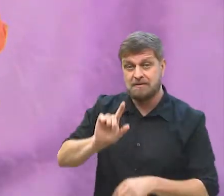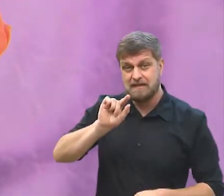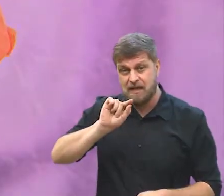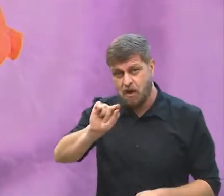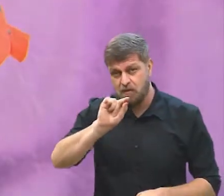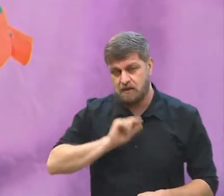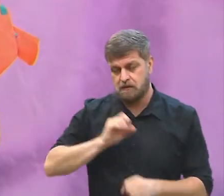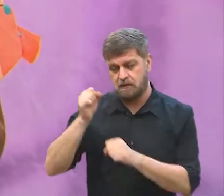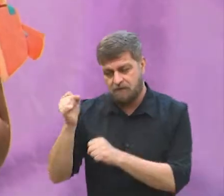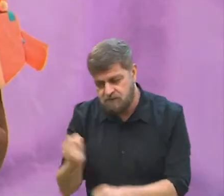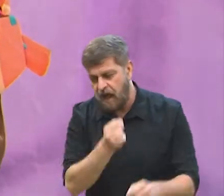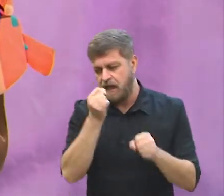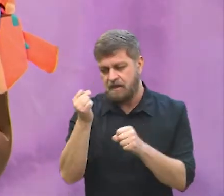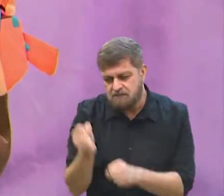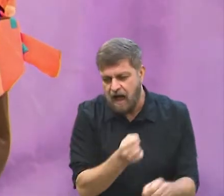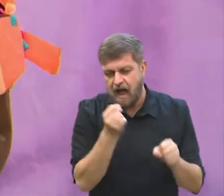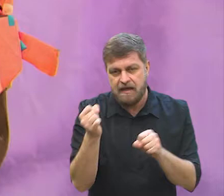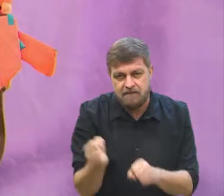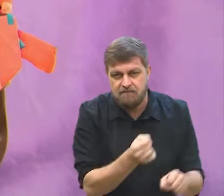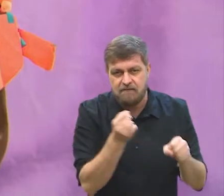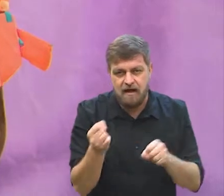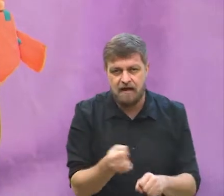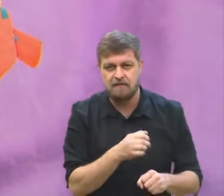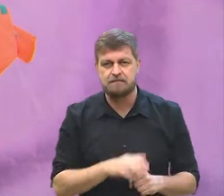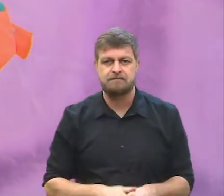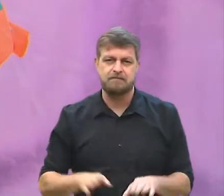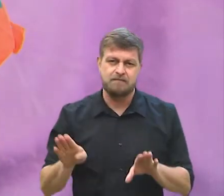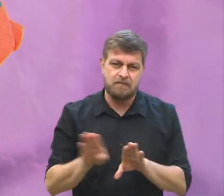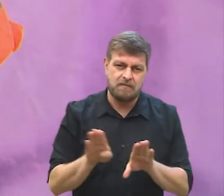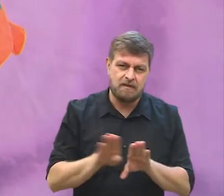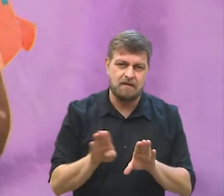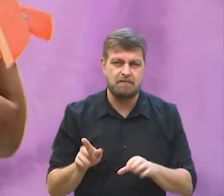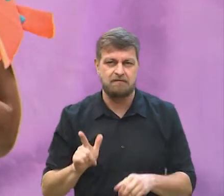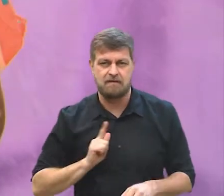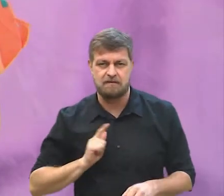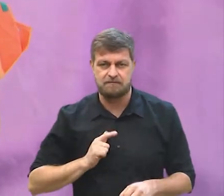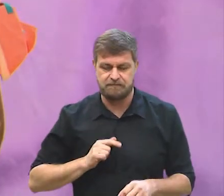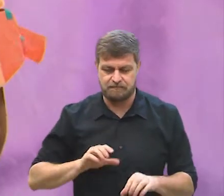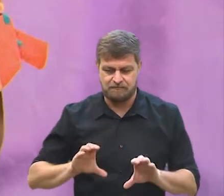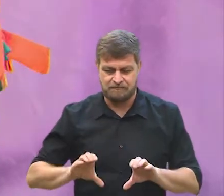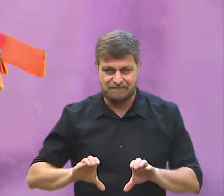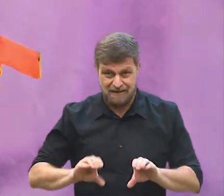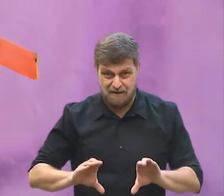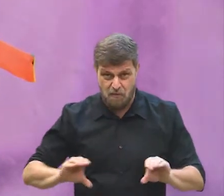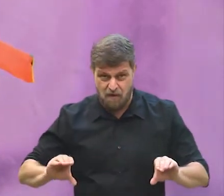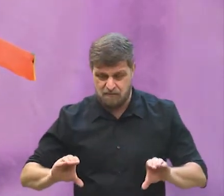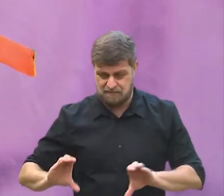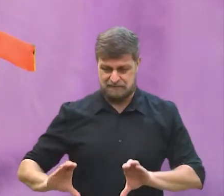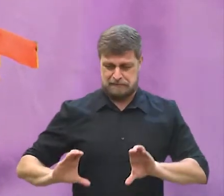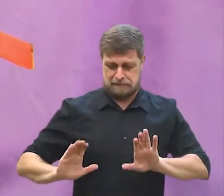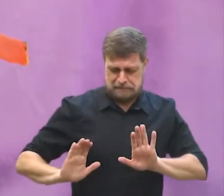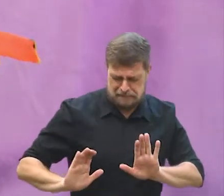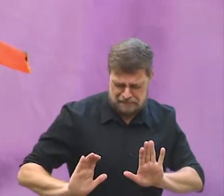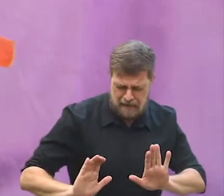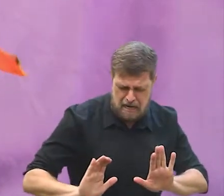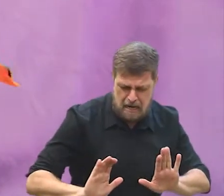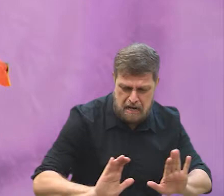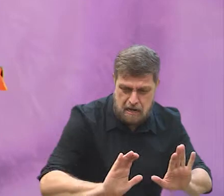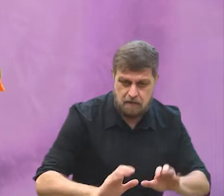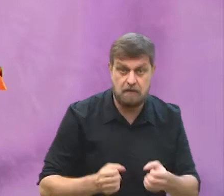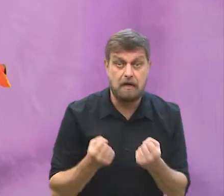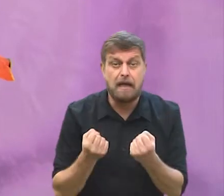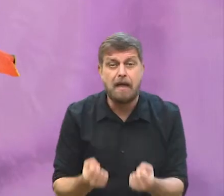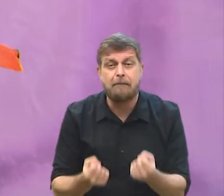varrer, elas varrem também, né? Varrem, acabam carregando, arrastando móveis. Tem alguma recomendação